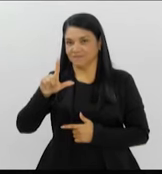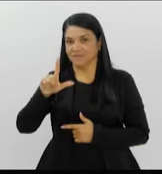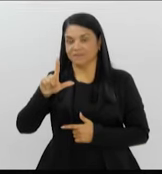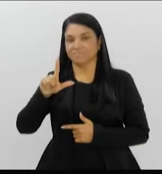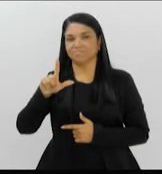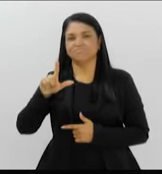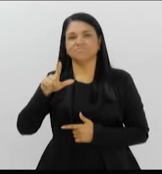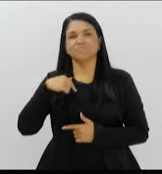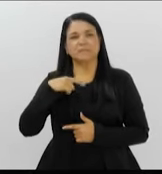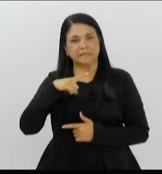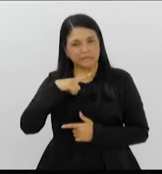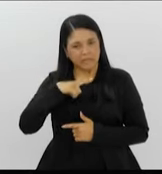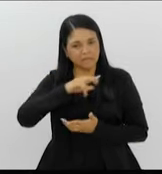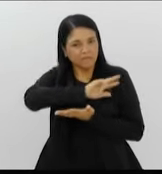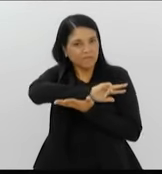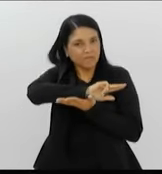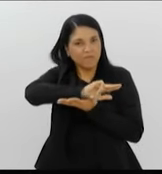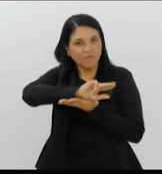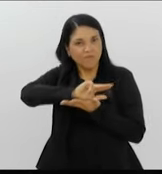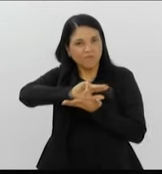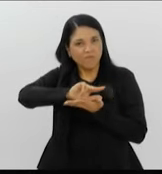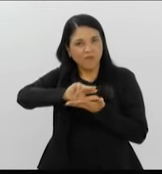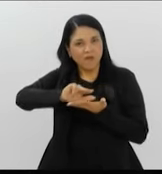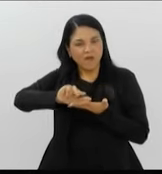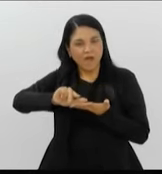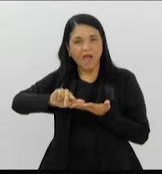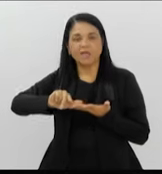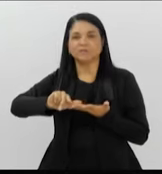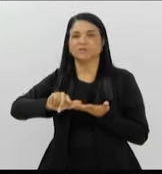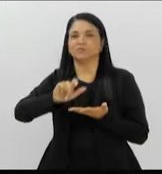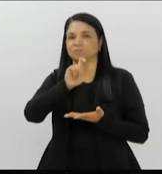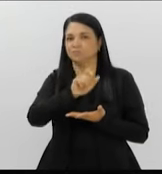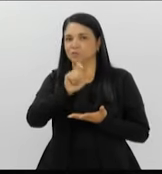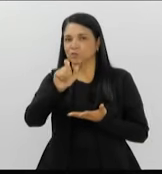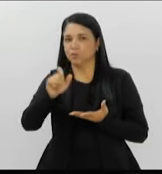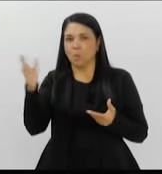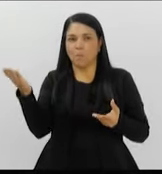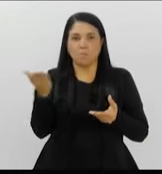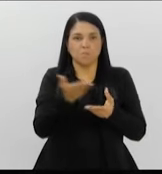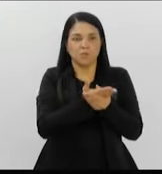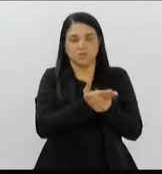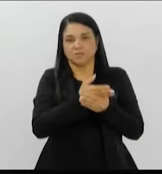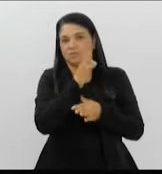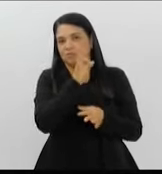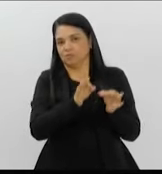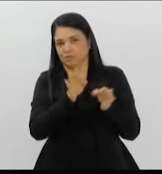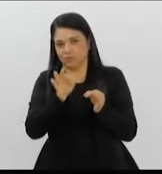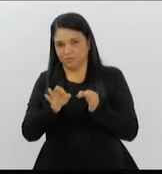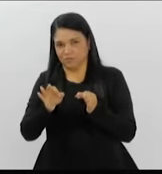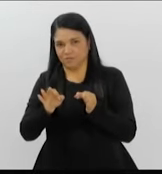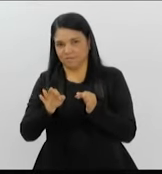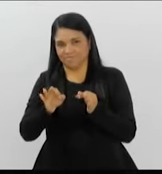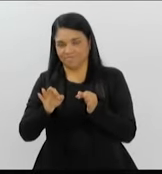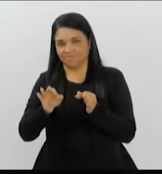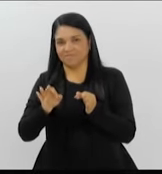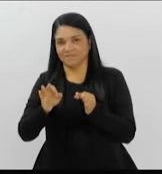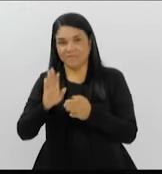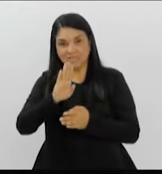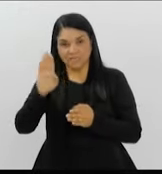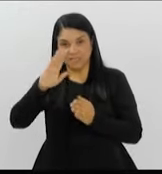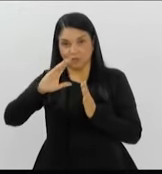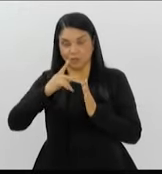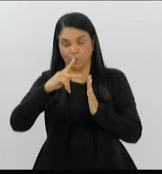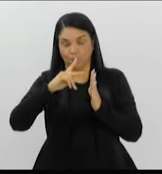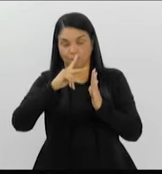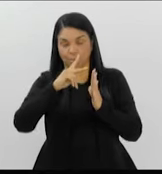tem um bocado de gente encrencada na justiça, até o talo.